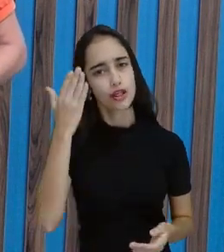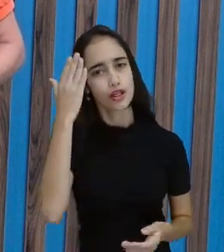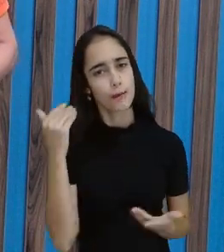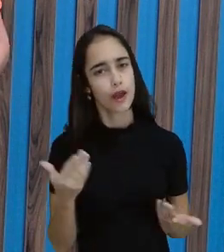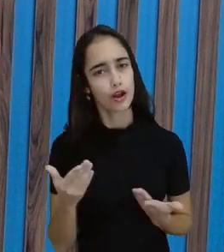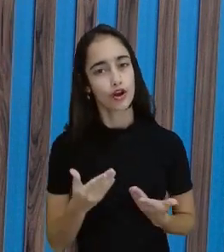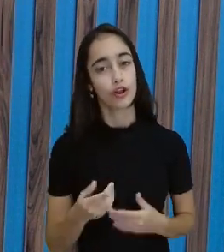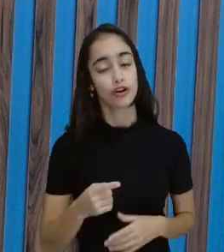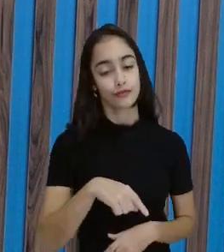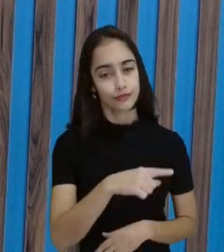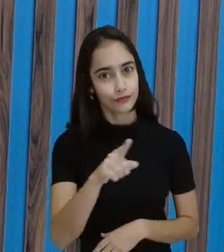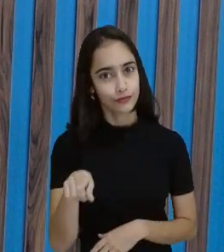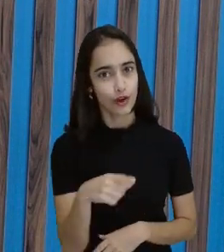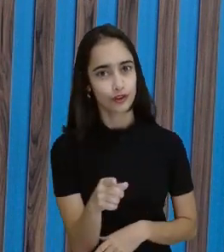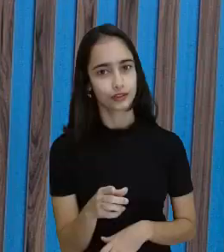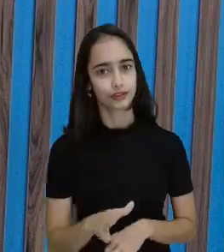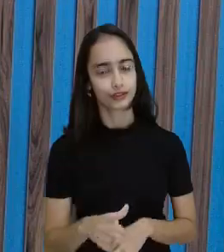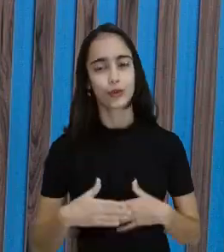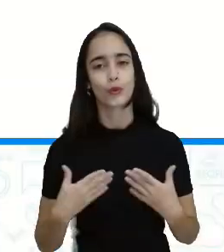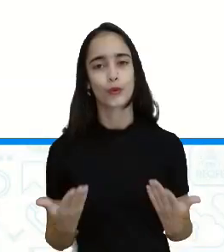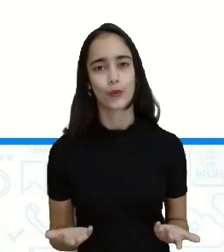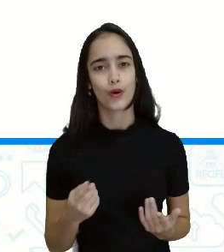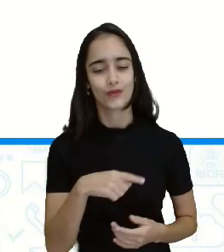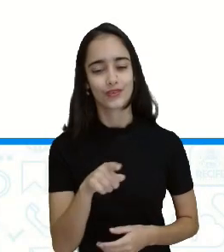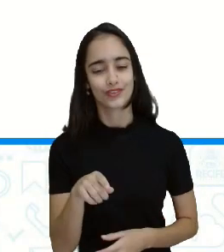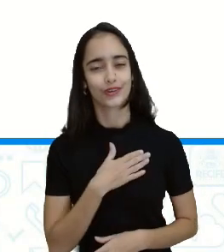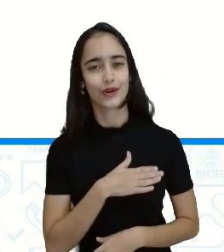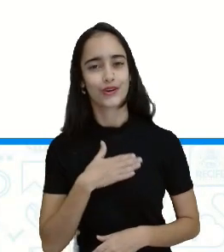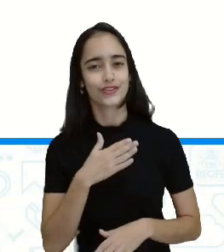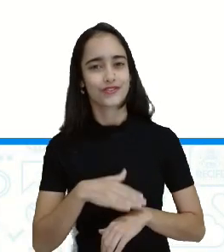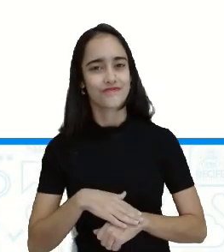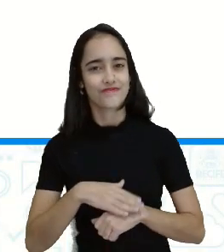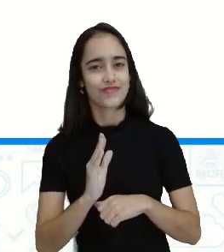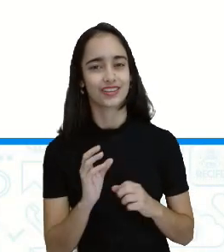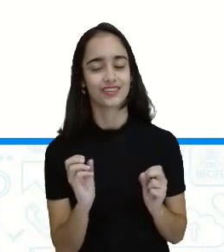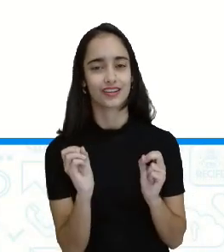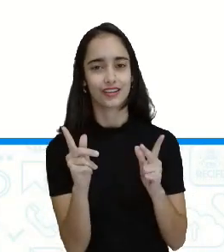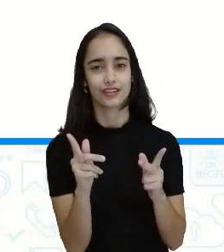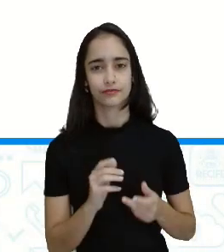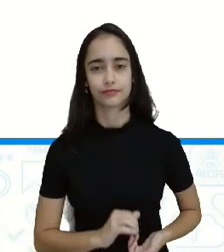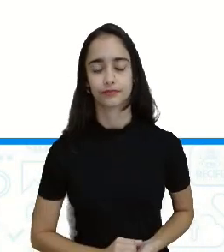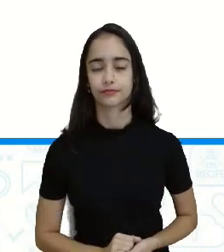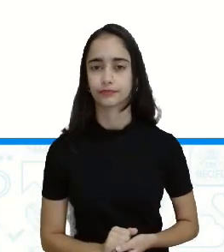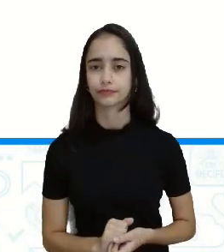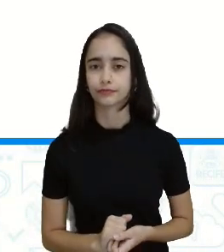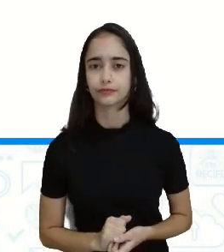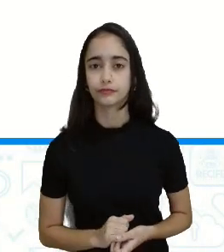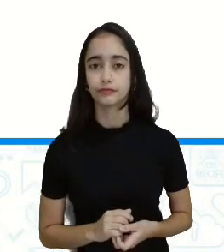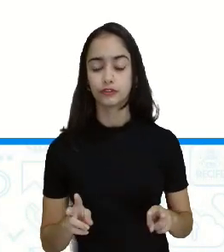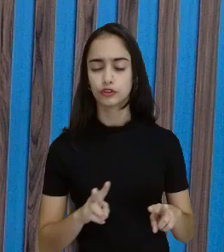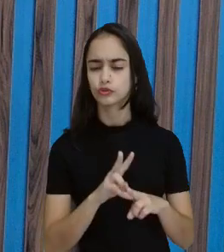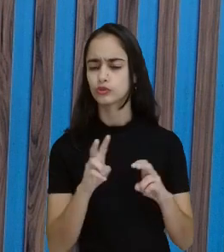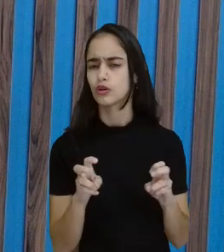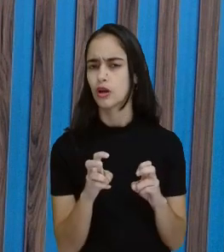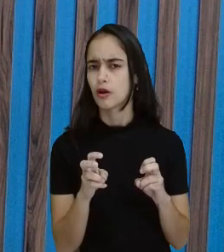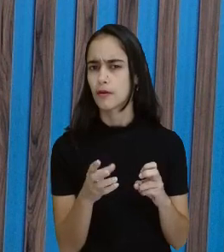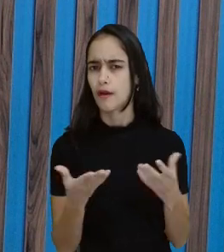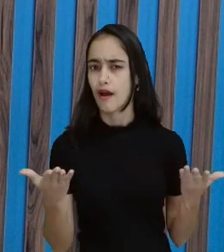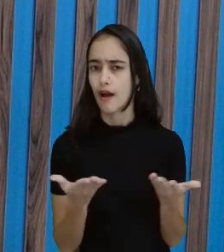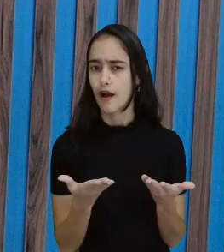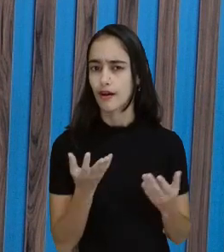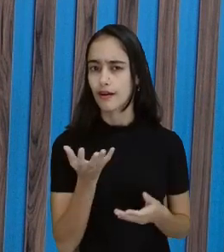Conta pra mim. E aí, gente, em relação a isso, eu agora pergunto, você sabe